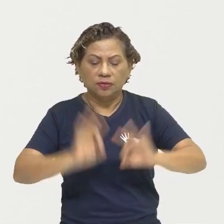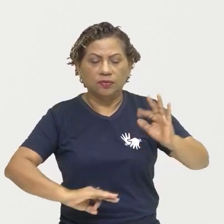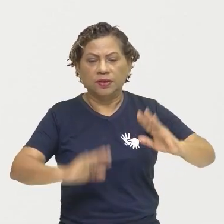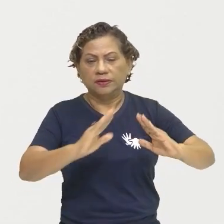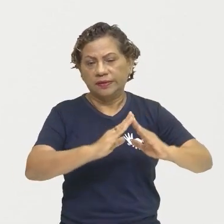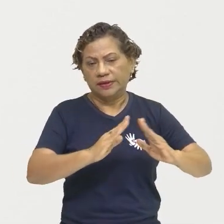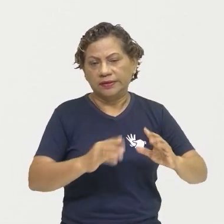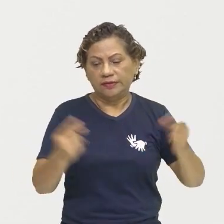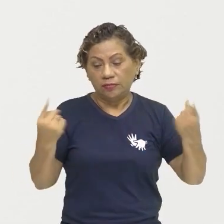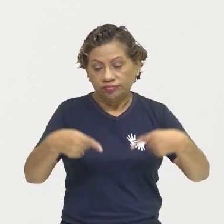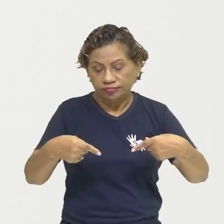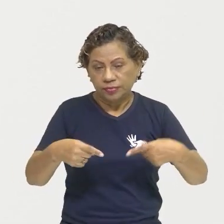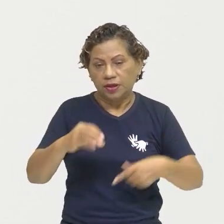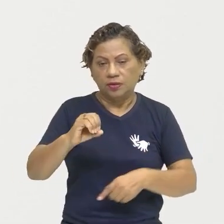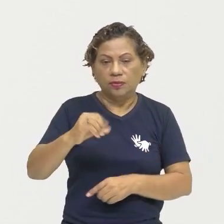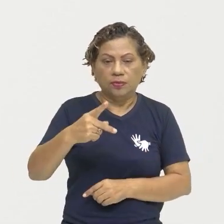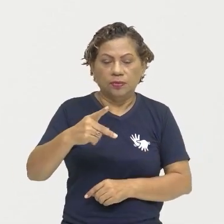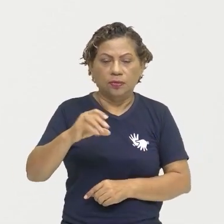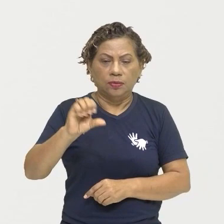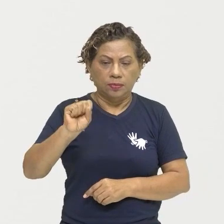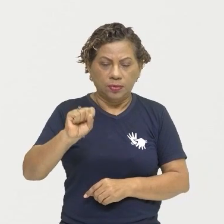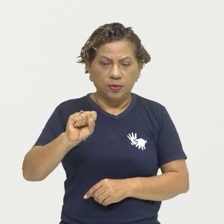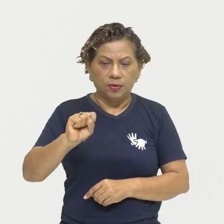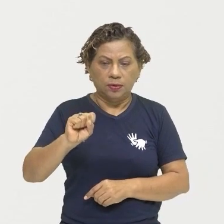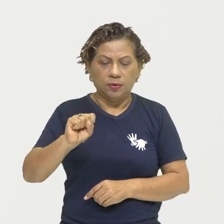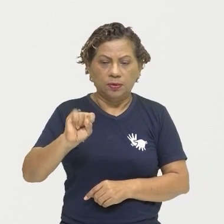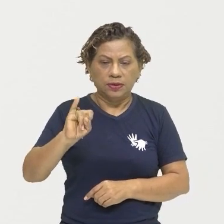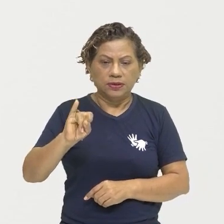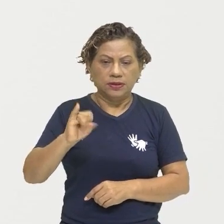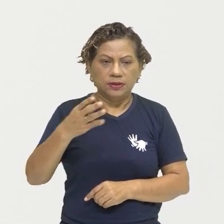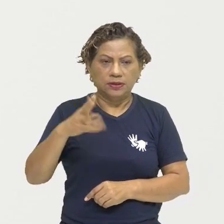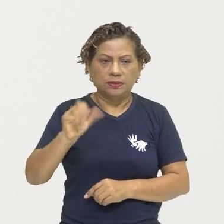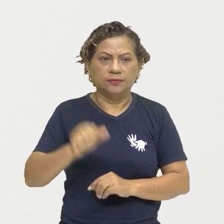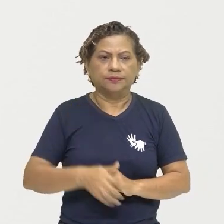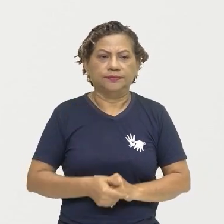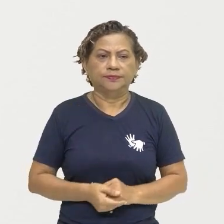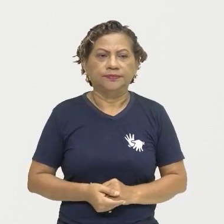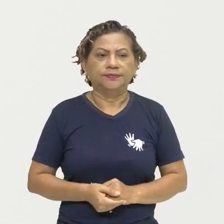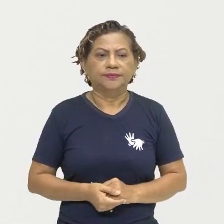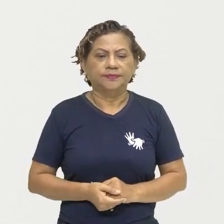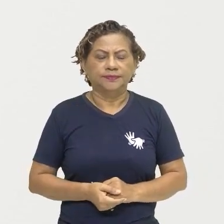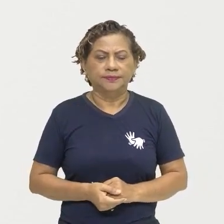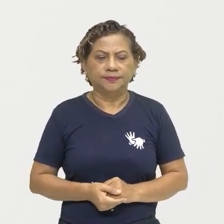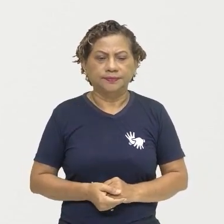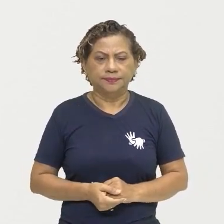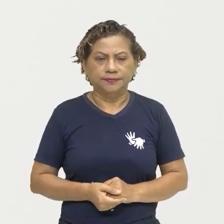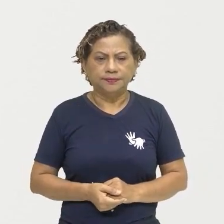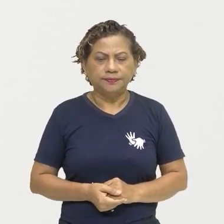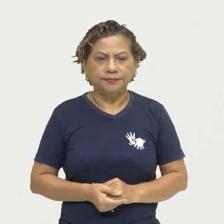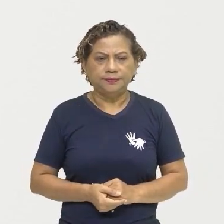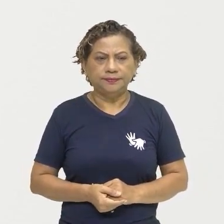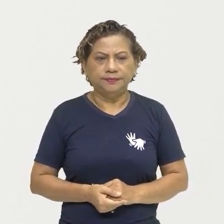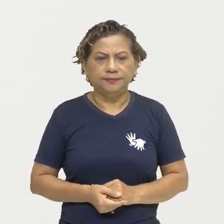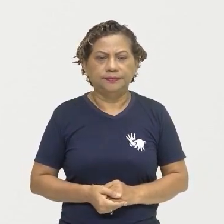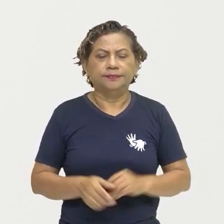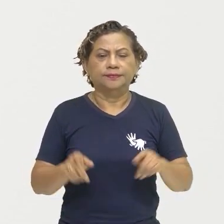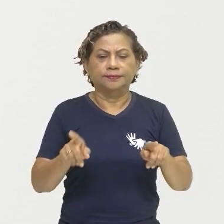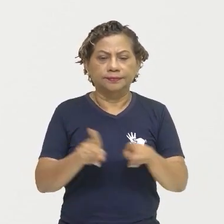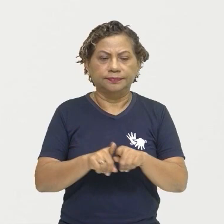oposição. E nós temos... Ainda temos... Ok. Nós temos também